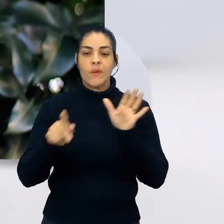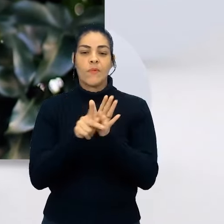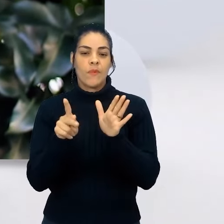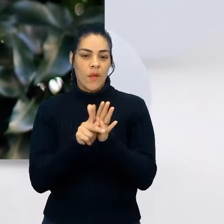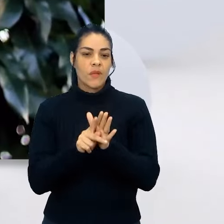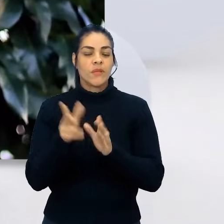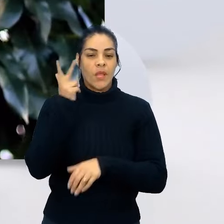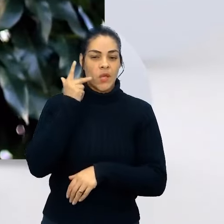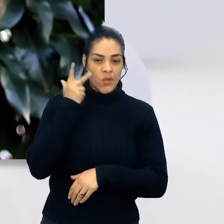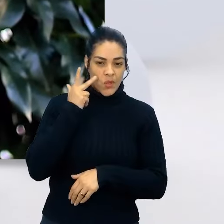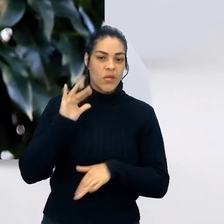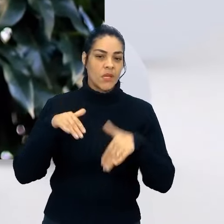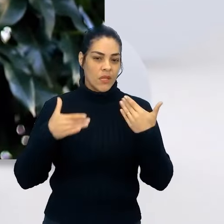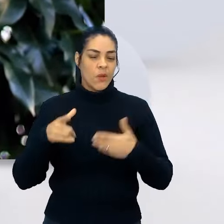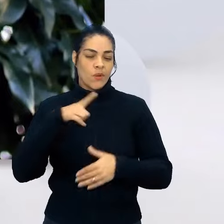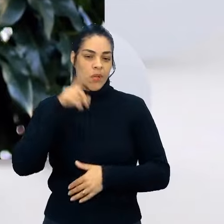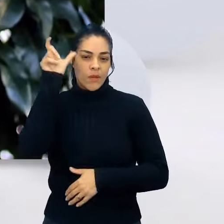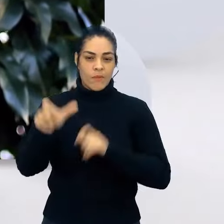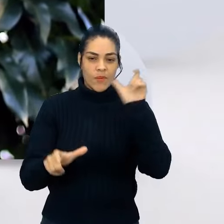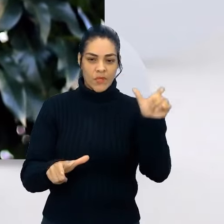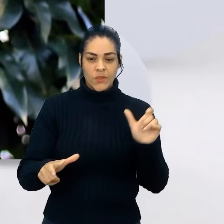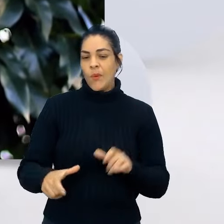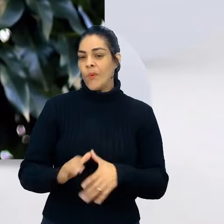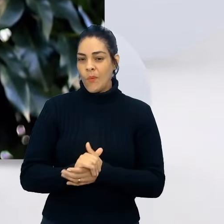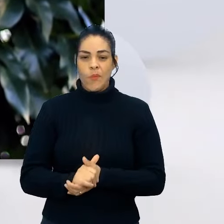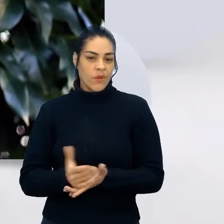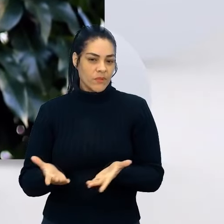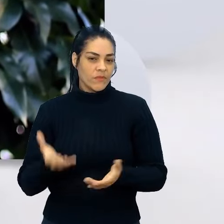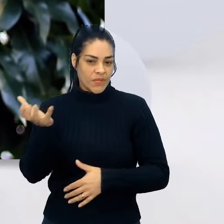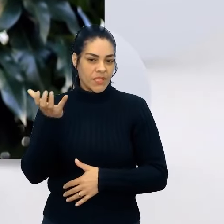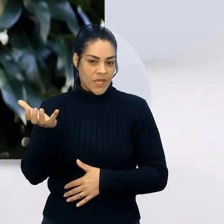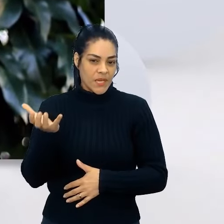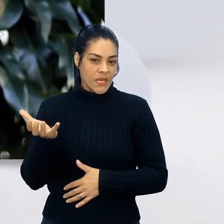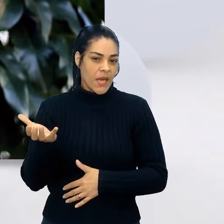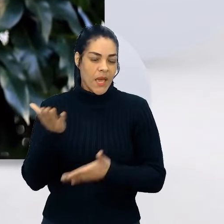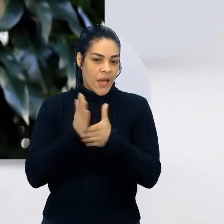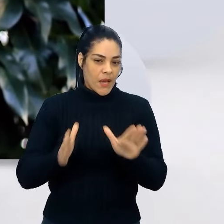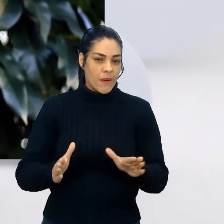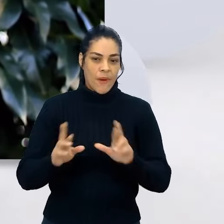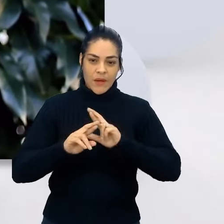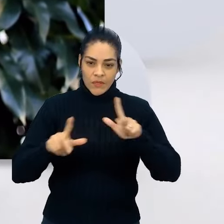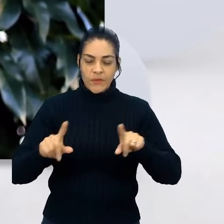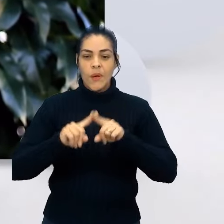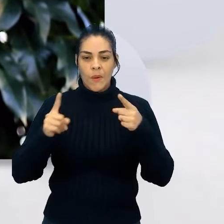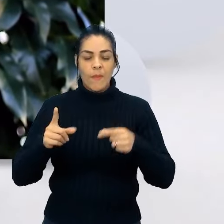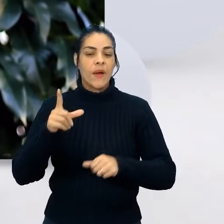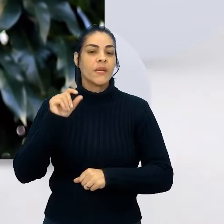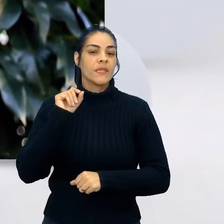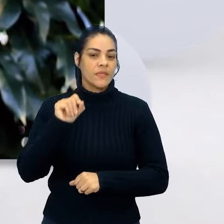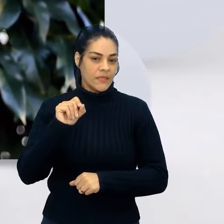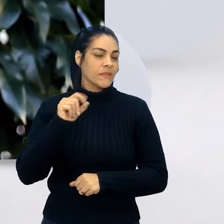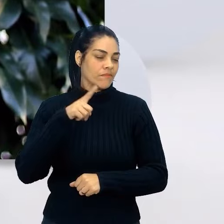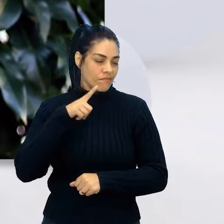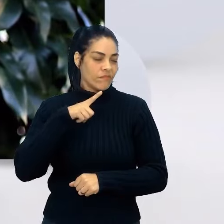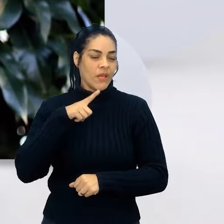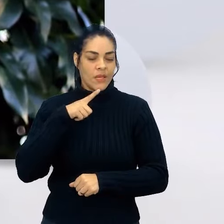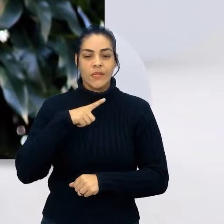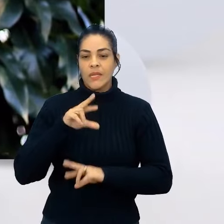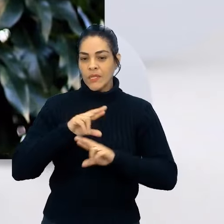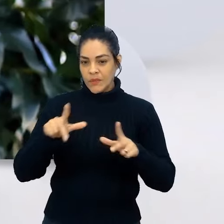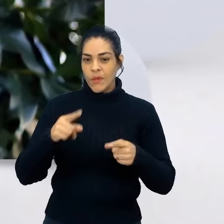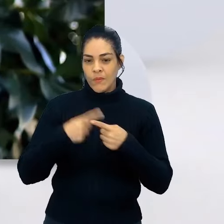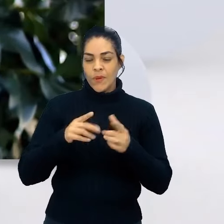seja, naturais. E eu sei que tem gente que defende acabar com essa divisão. Na minha opinião, é importante que exista essa diferença e que os dois